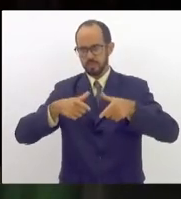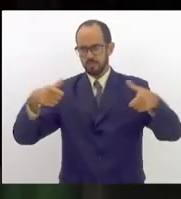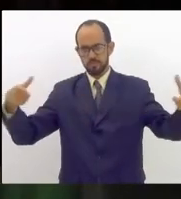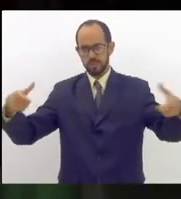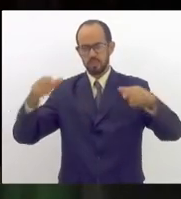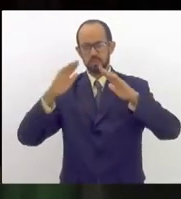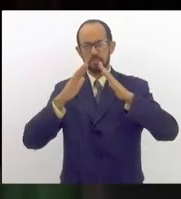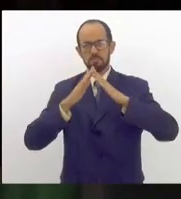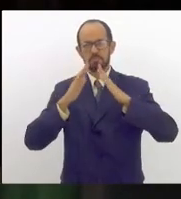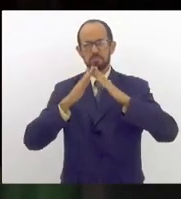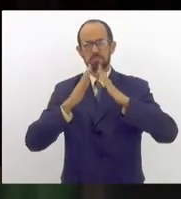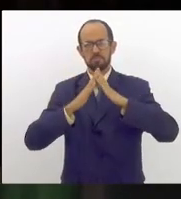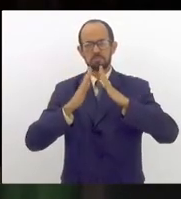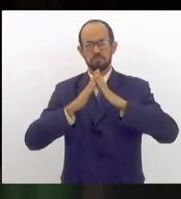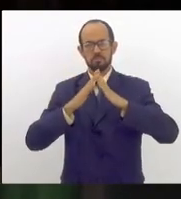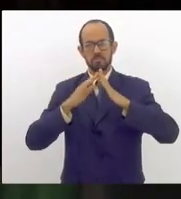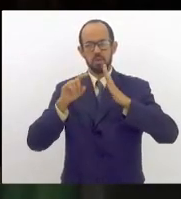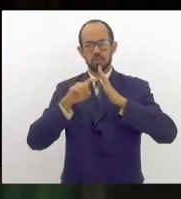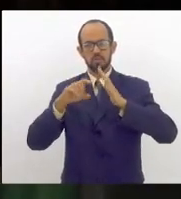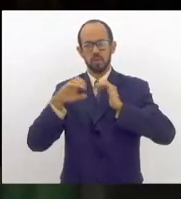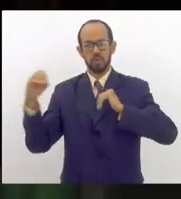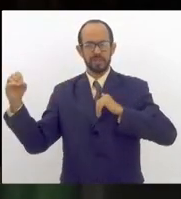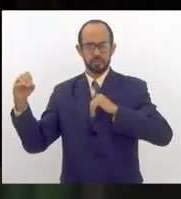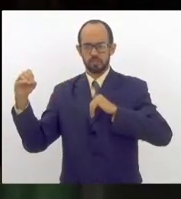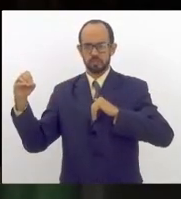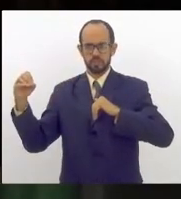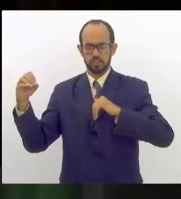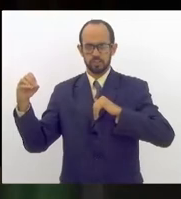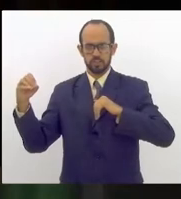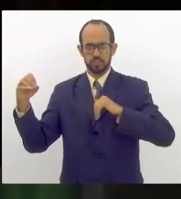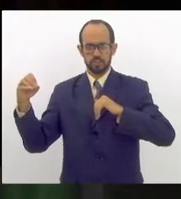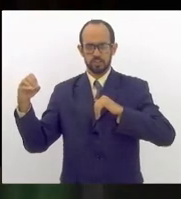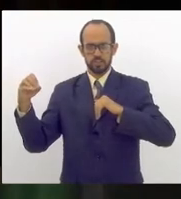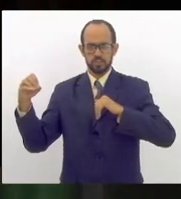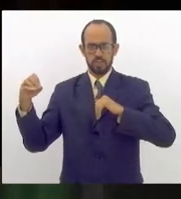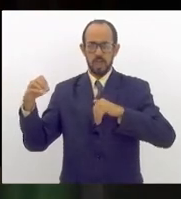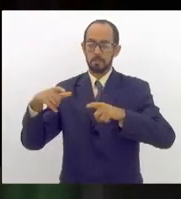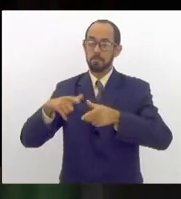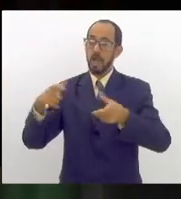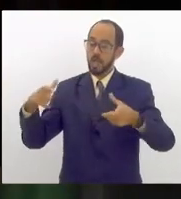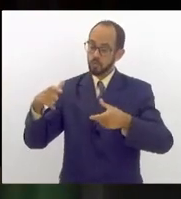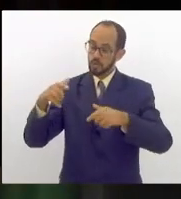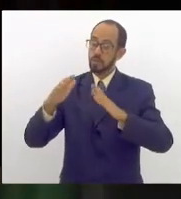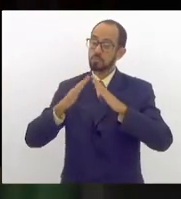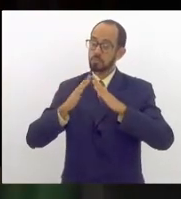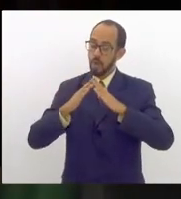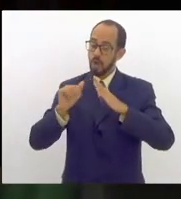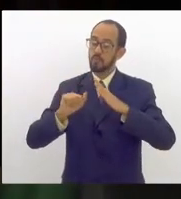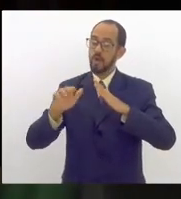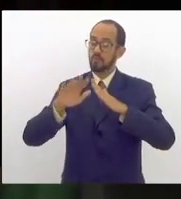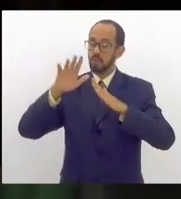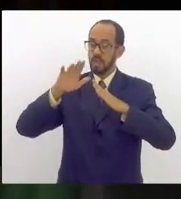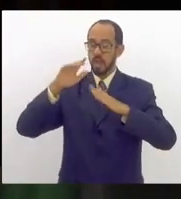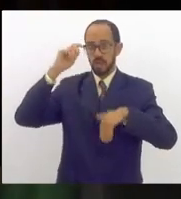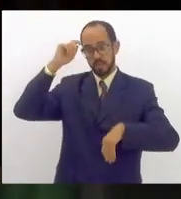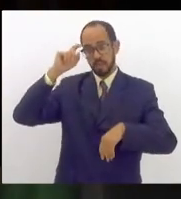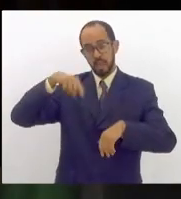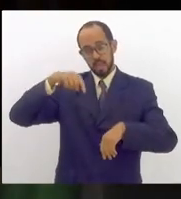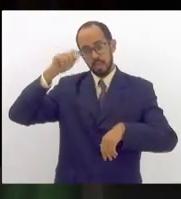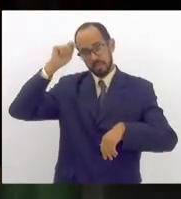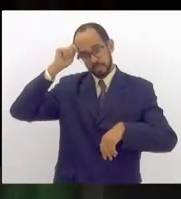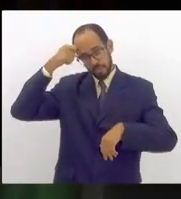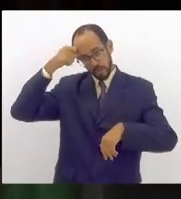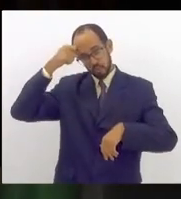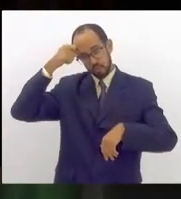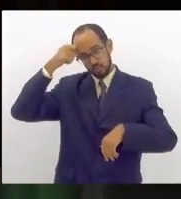moram na zona oeste sou moradores de favela na sua maioria negras e negros ou